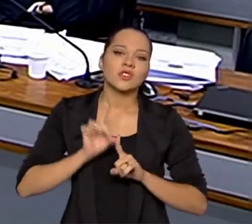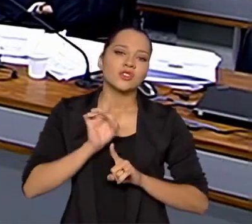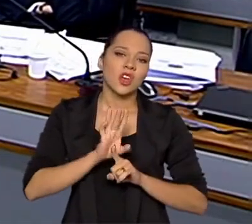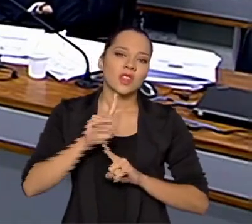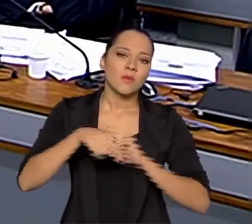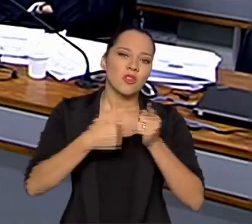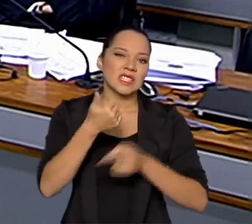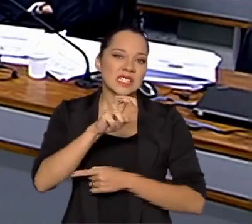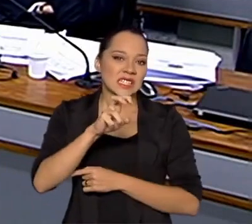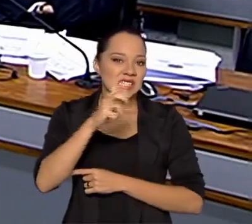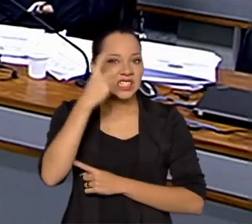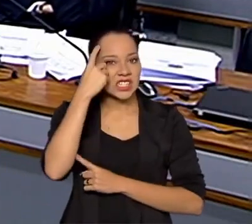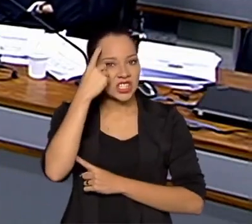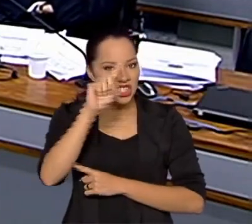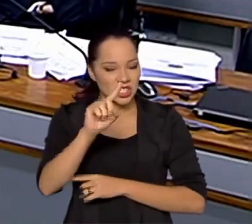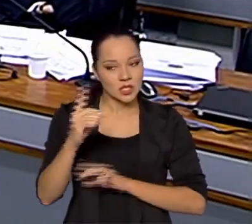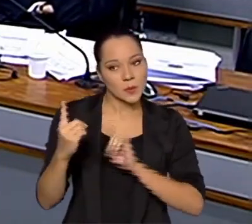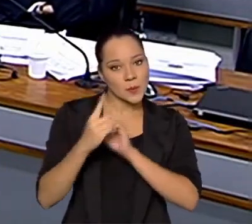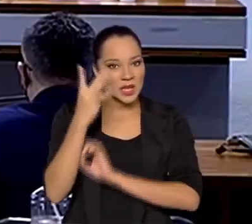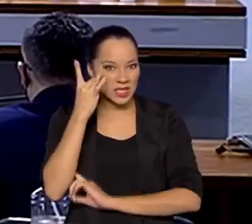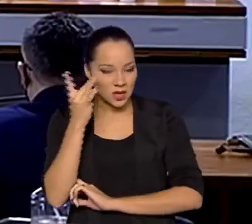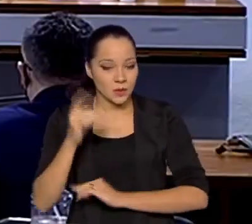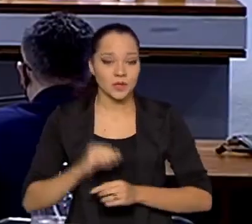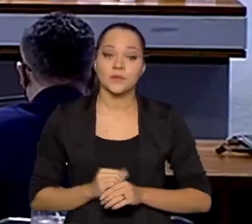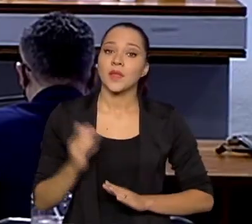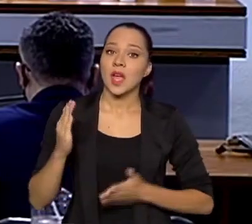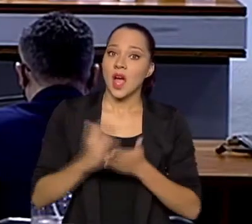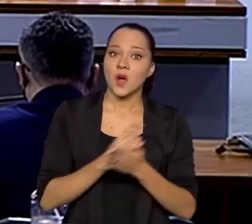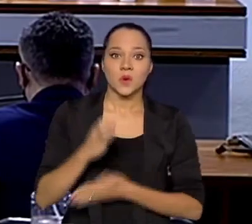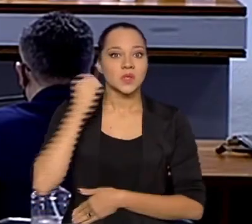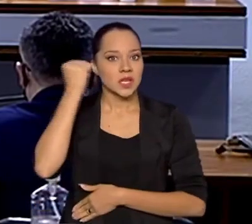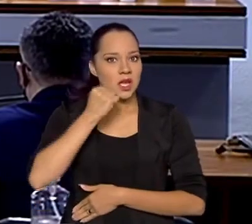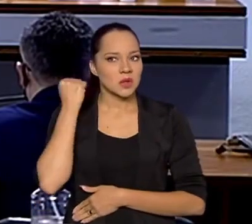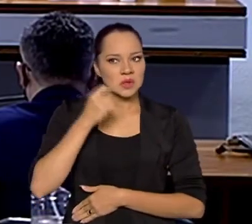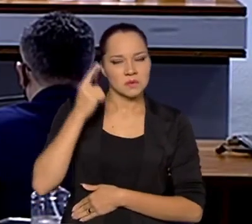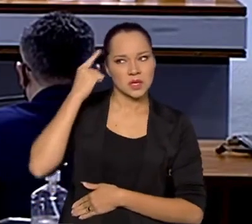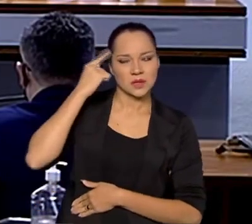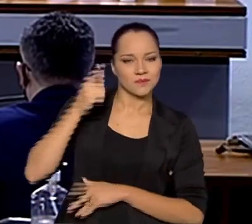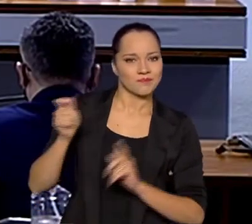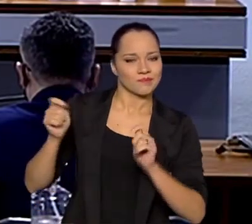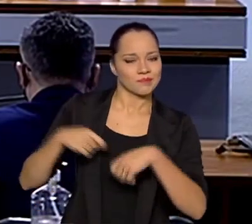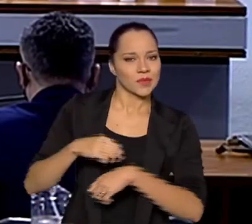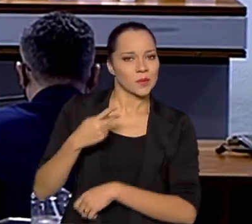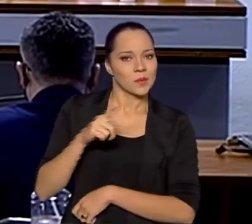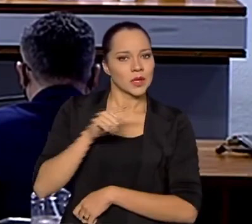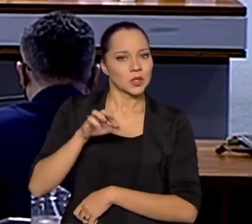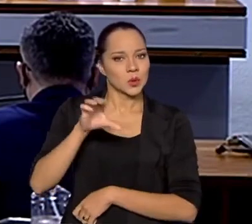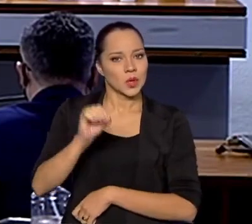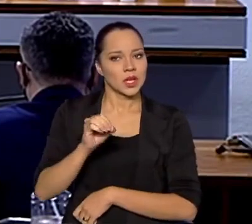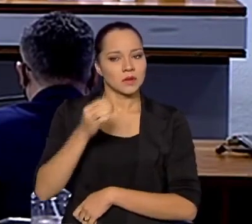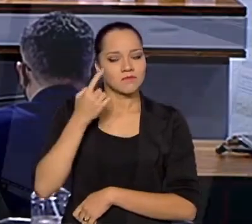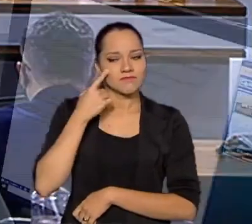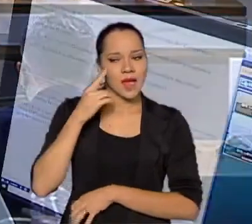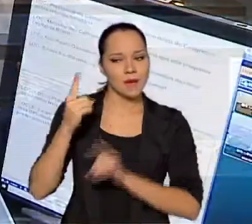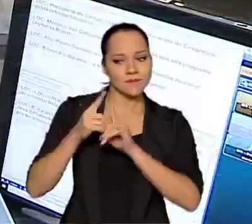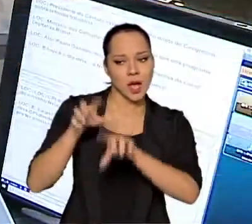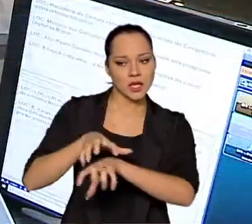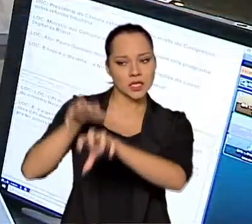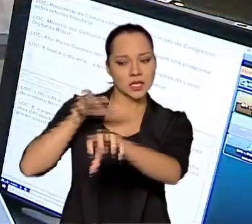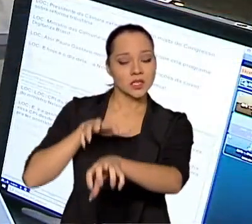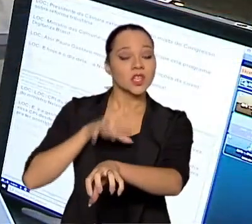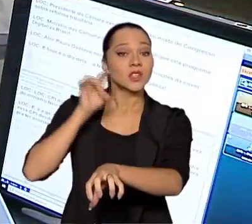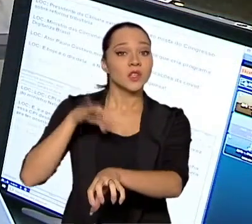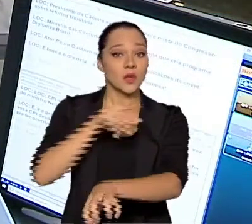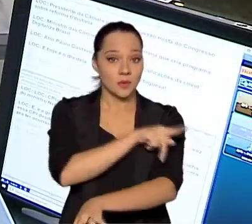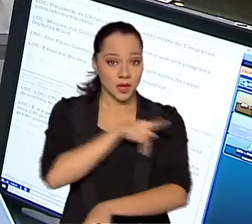a 15 dias presencialmente. Alguns senadores chegaram a pensar na possibilidade de Pazuello ser ouvido remotamente, mas o